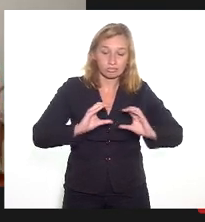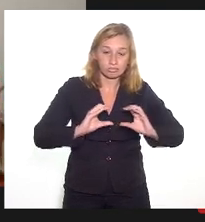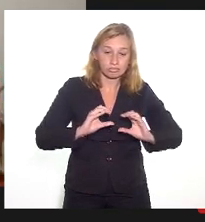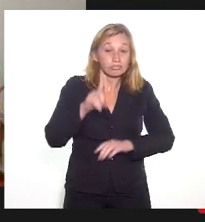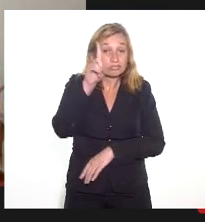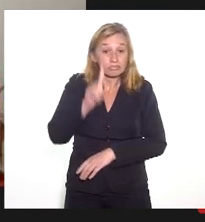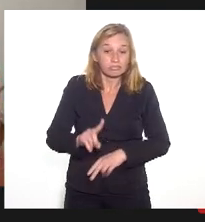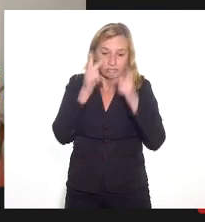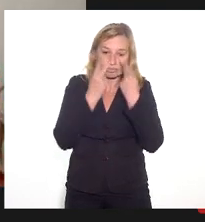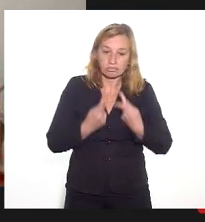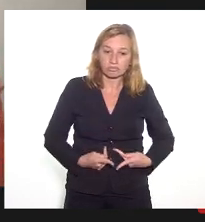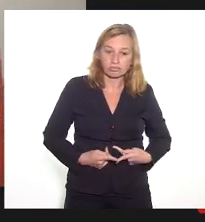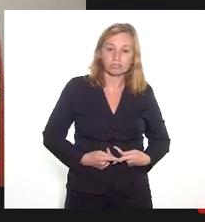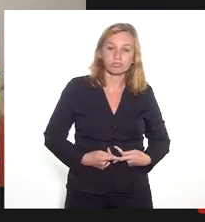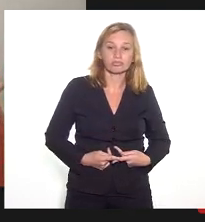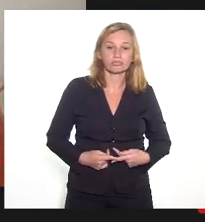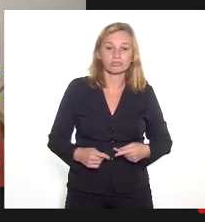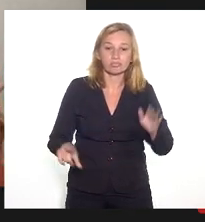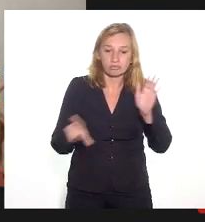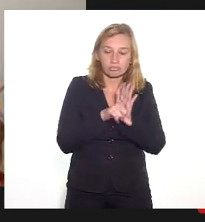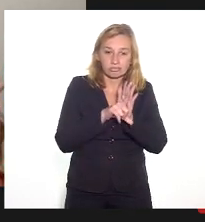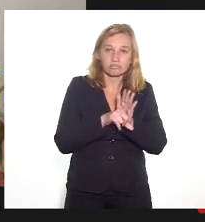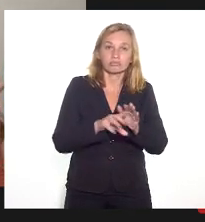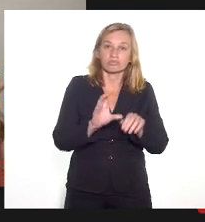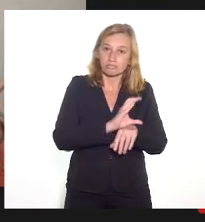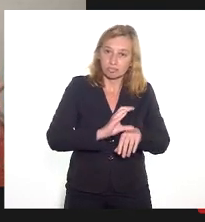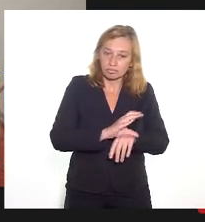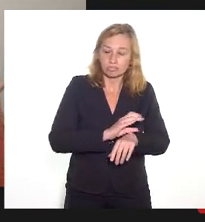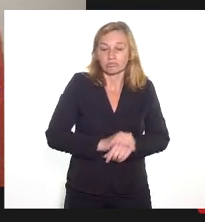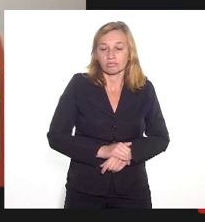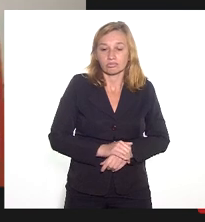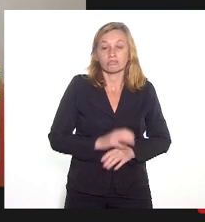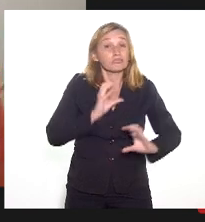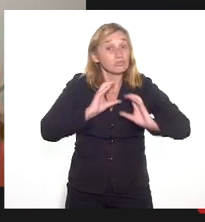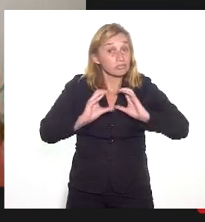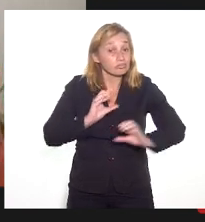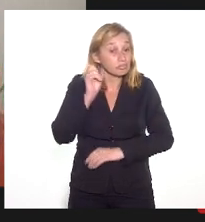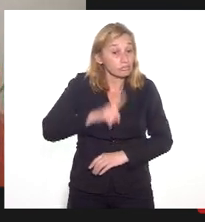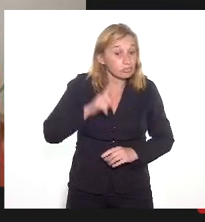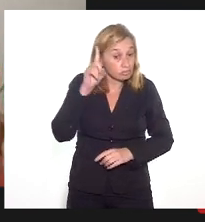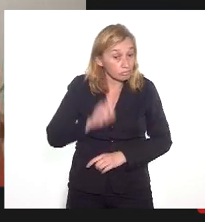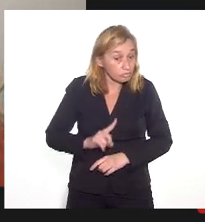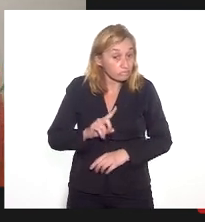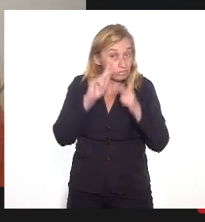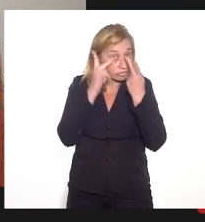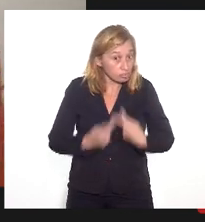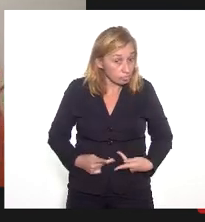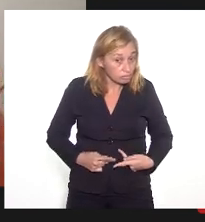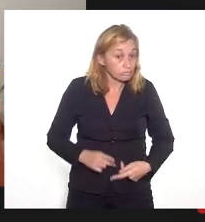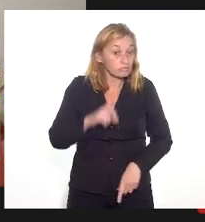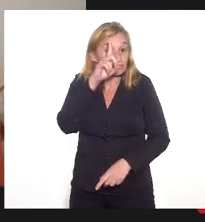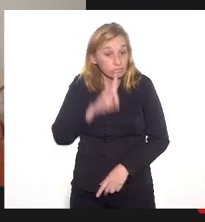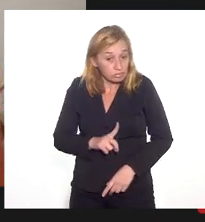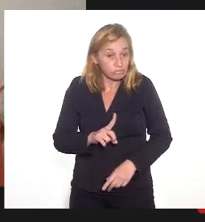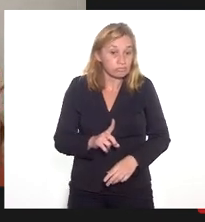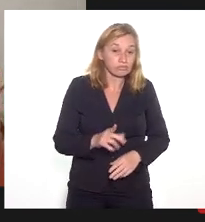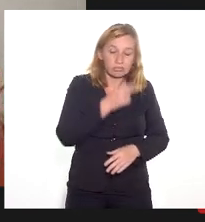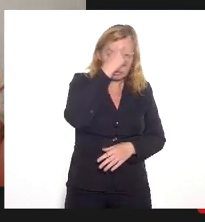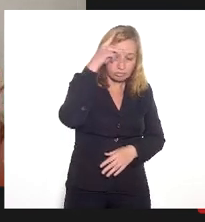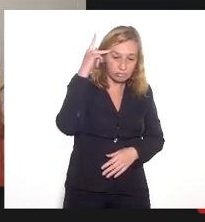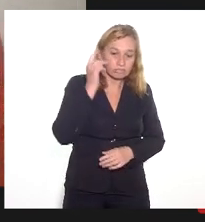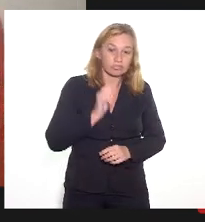direito humano, como é previsto na nossa Constituição. Então, comunicação é direito humano, é direito das